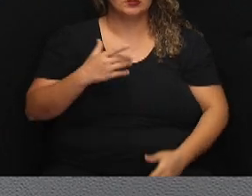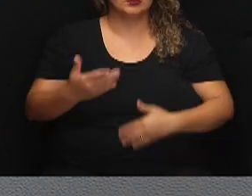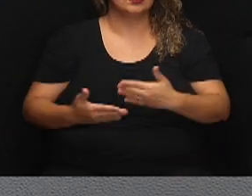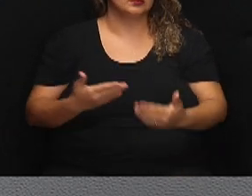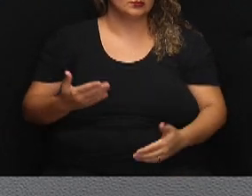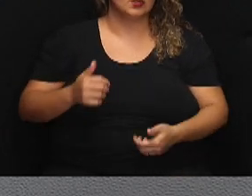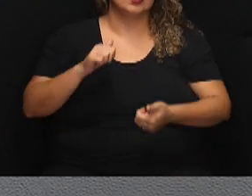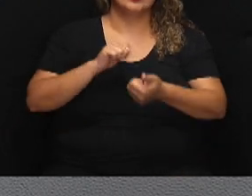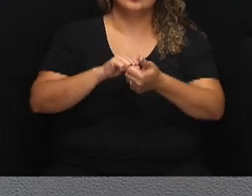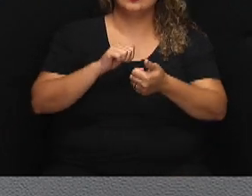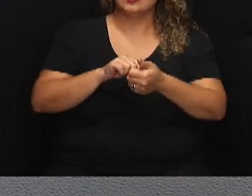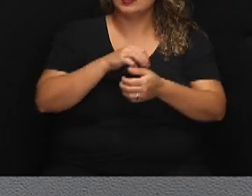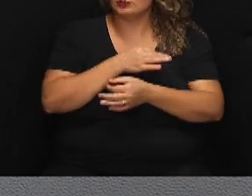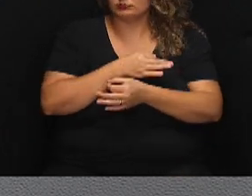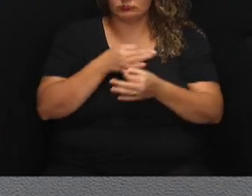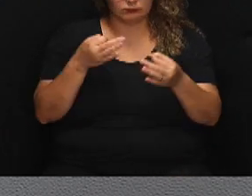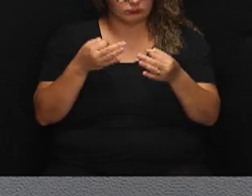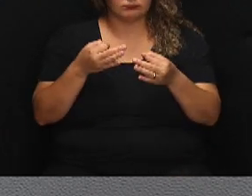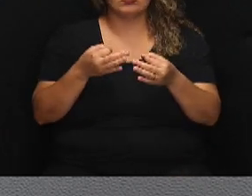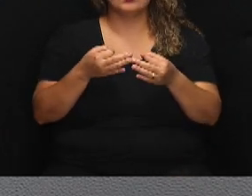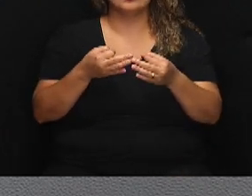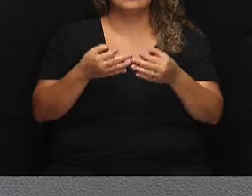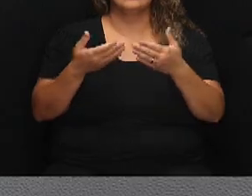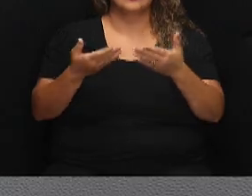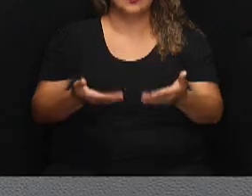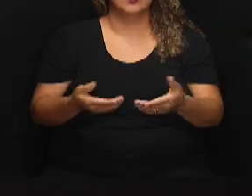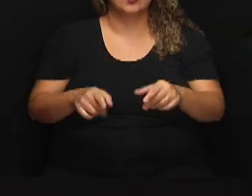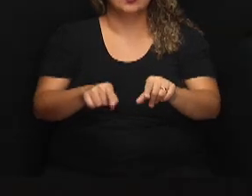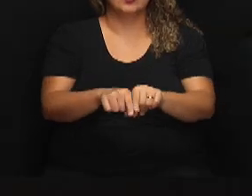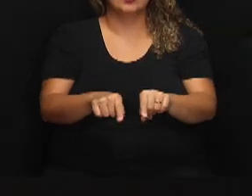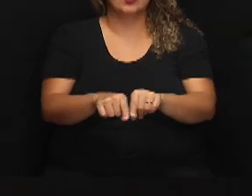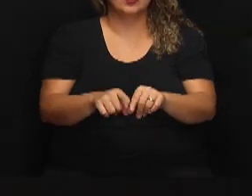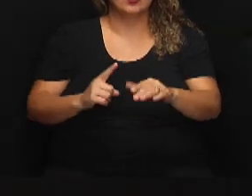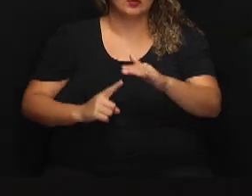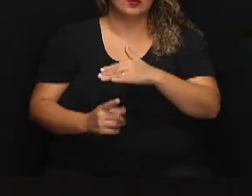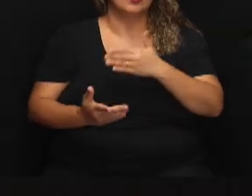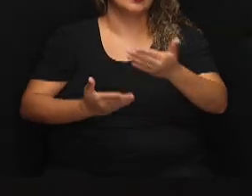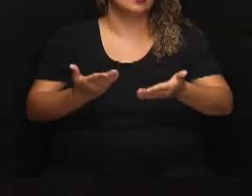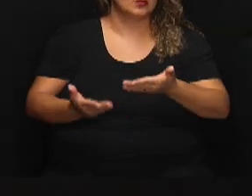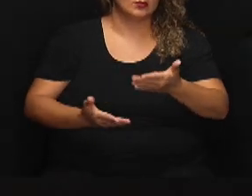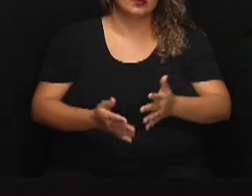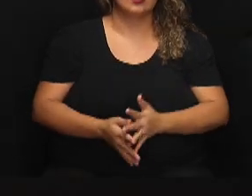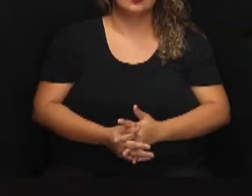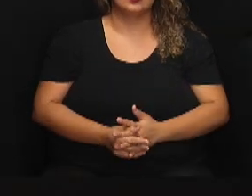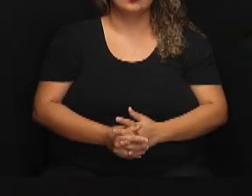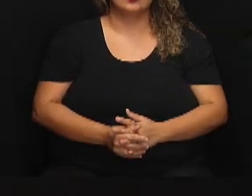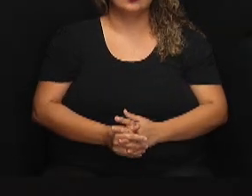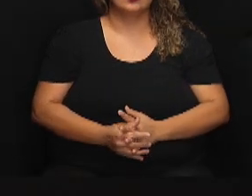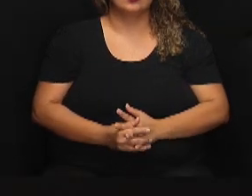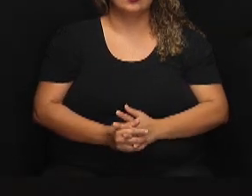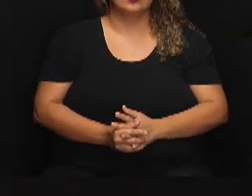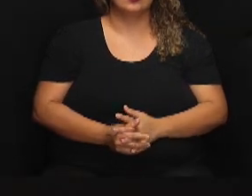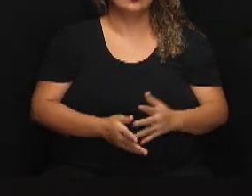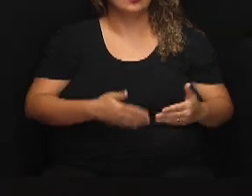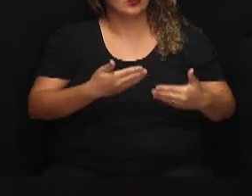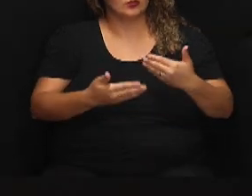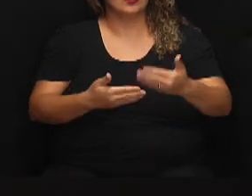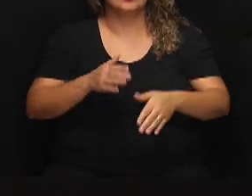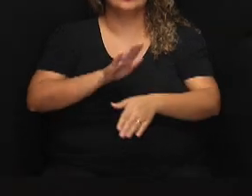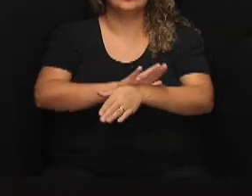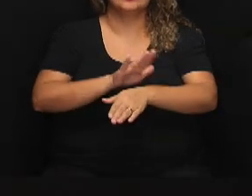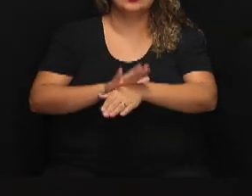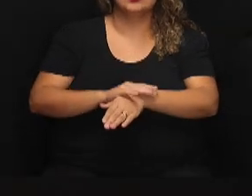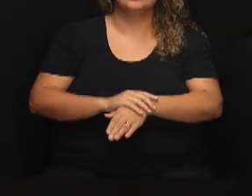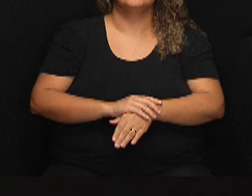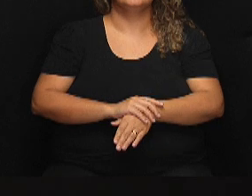extremamente qualificados, que estão ali também oferecendo muitas vezes um processo de ajuda,